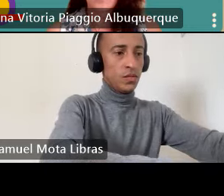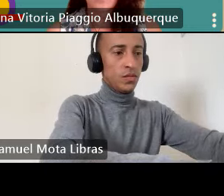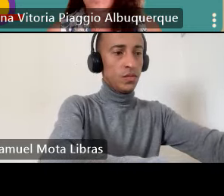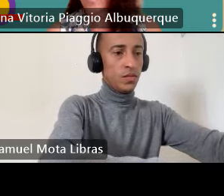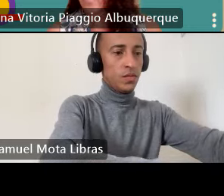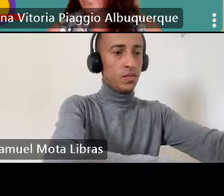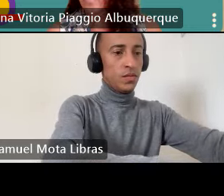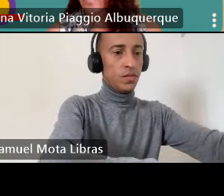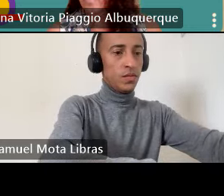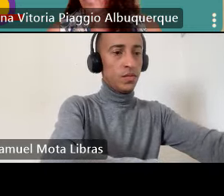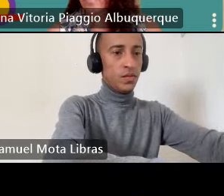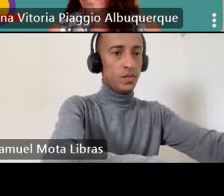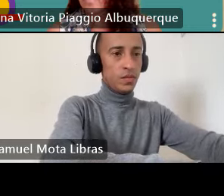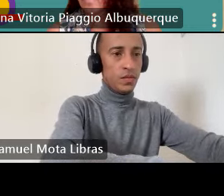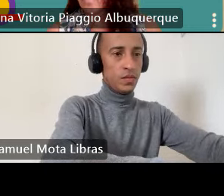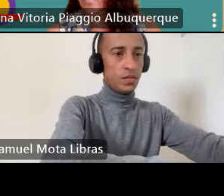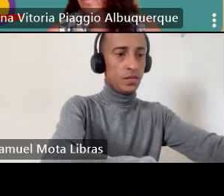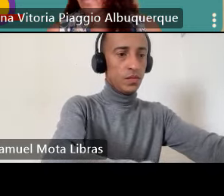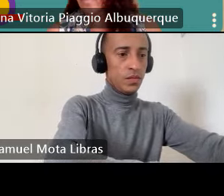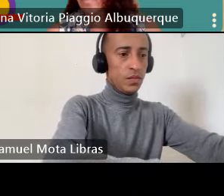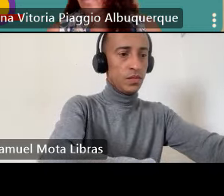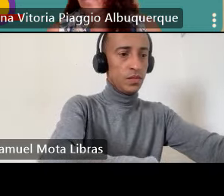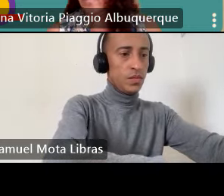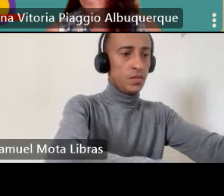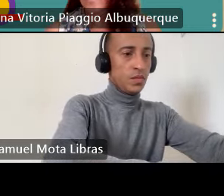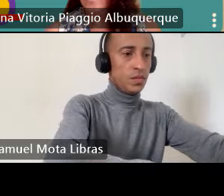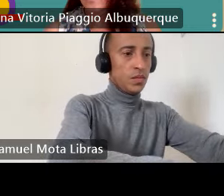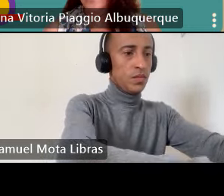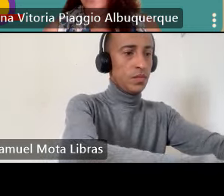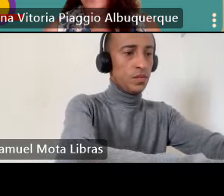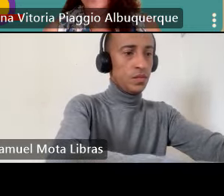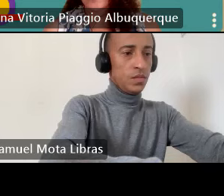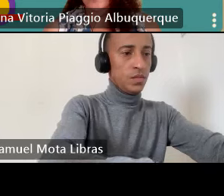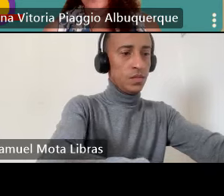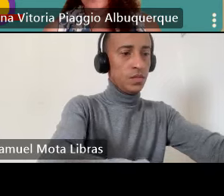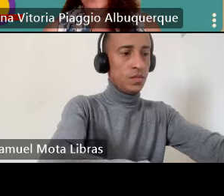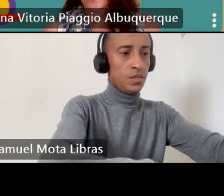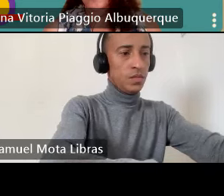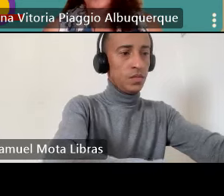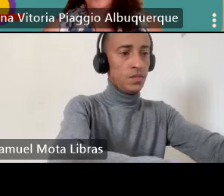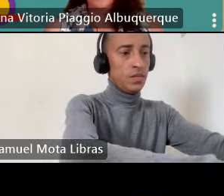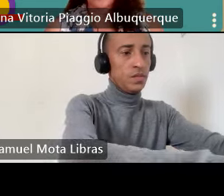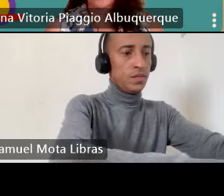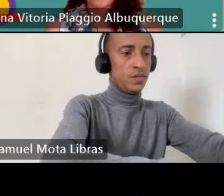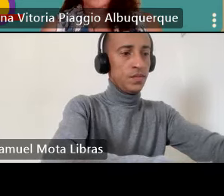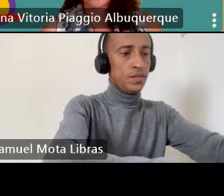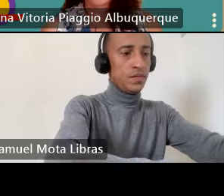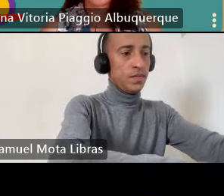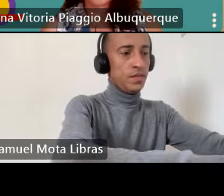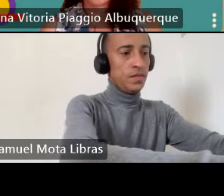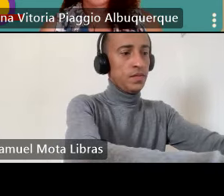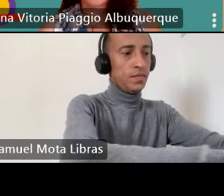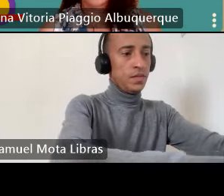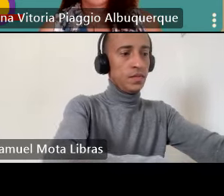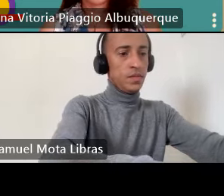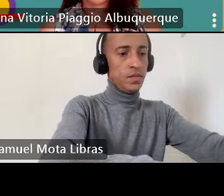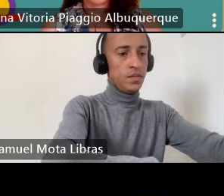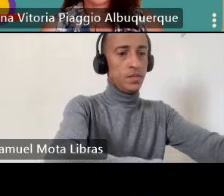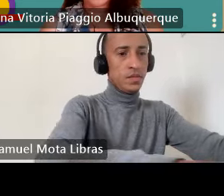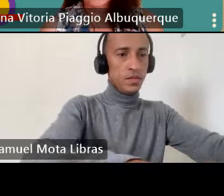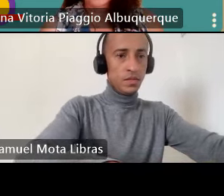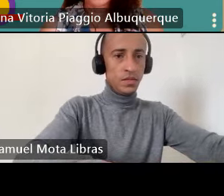sempre esse esse trabalho de supervisão constante E aí e isso envolve Isso faz parte da Gestão de Risco embora não da forma